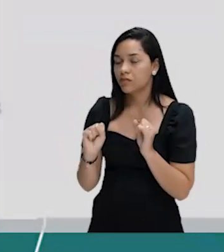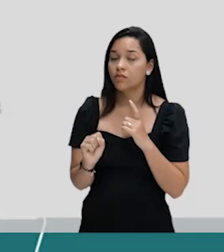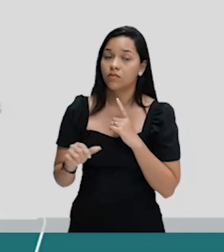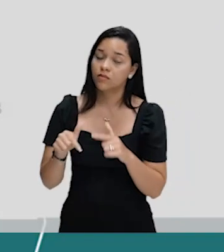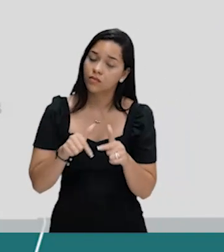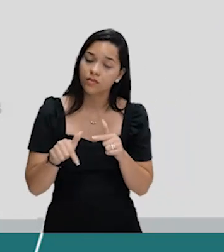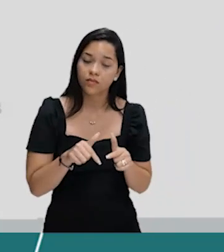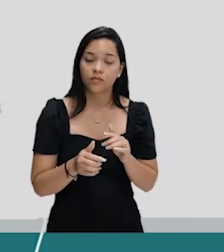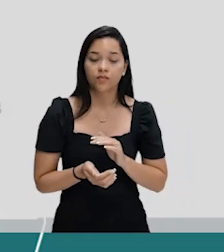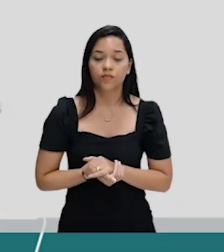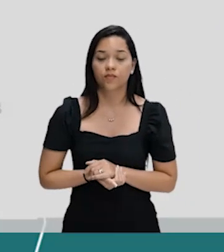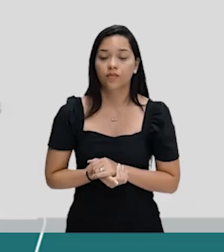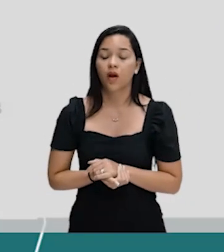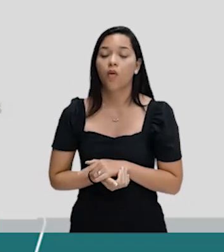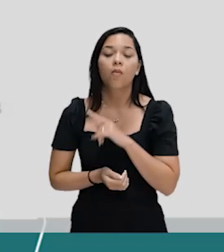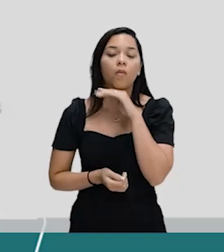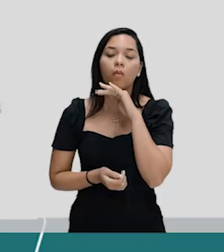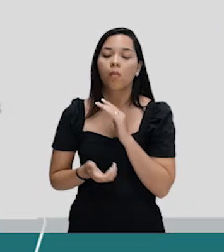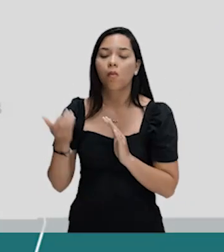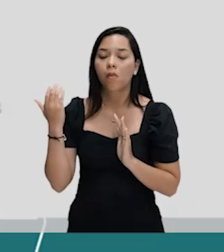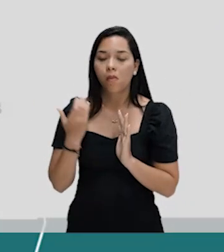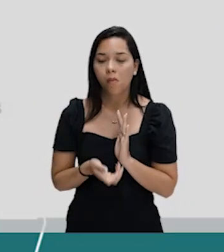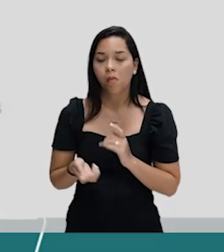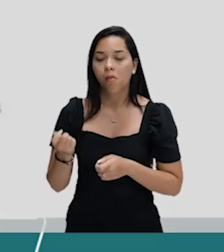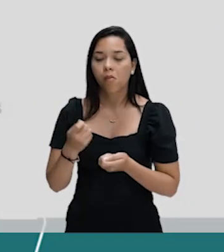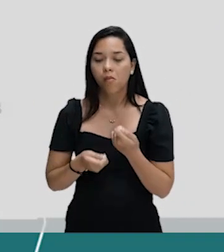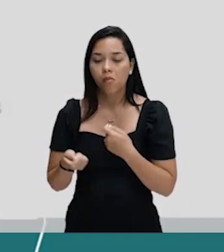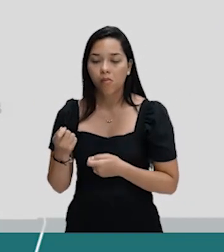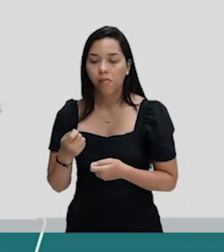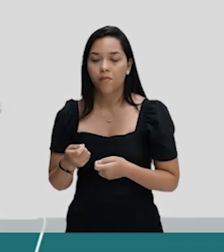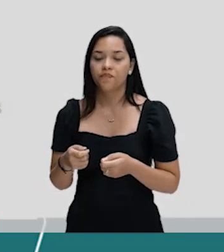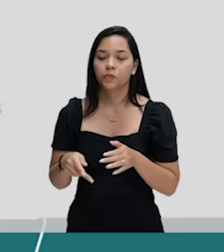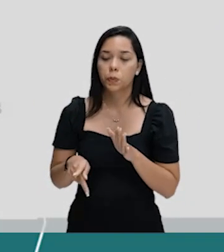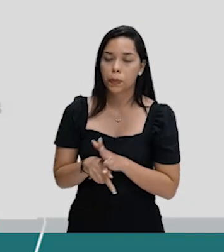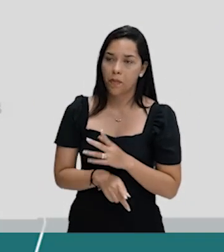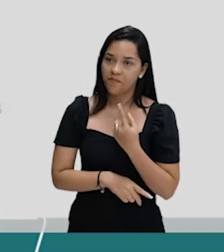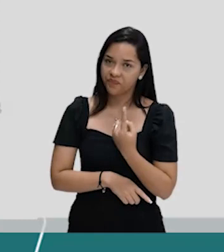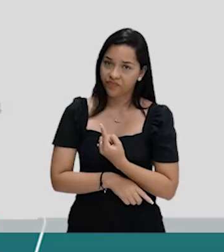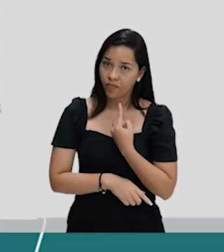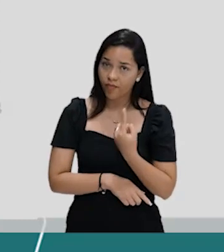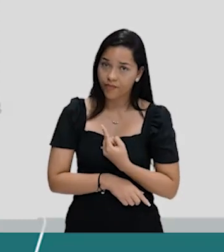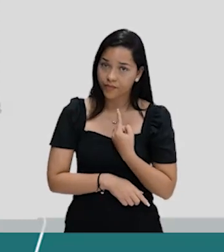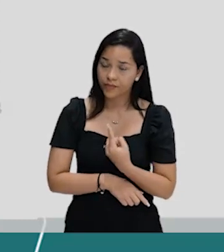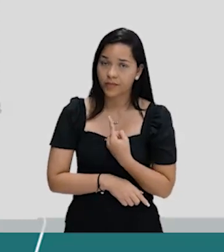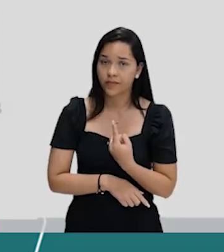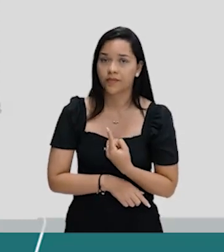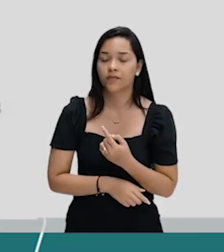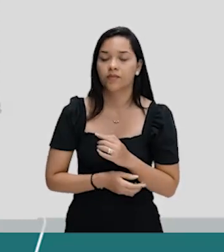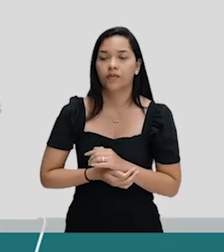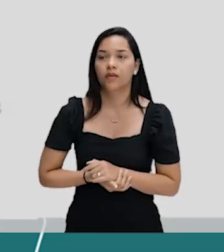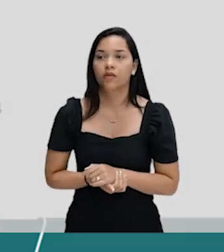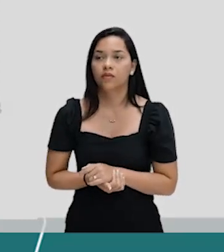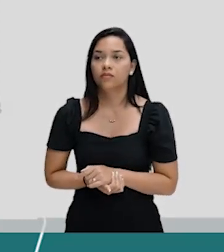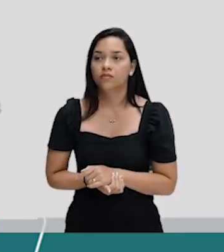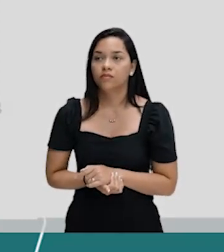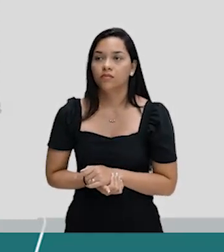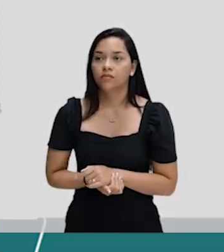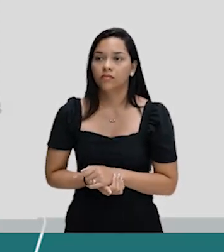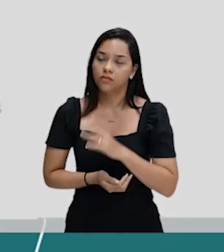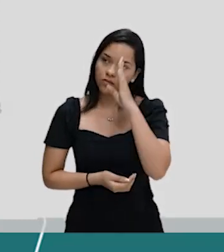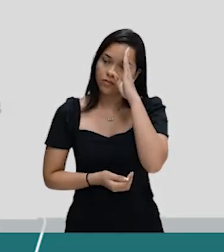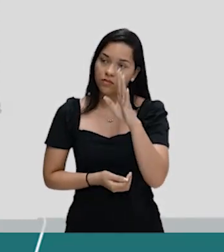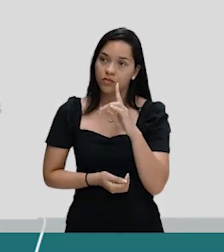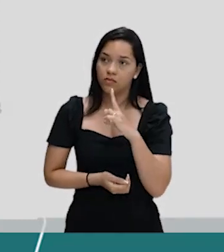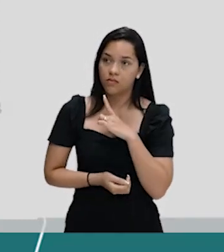emprego. Desvantagens. Você perde os países que participam de blocos econômicos, muitos deles alegam, principalmente aqueles